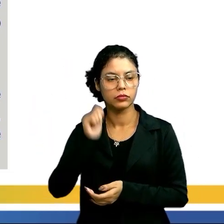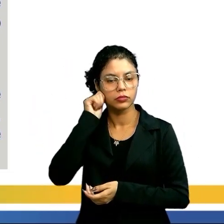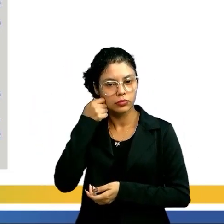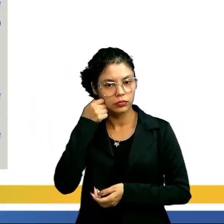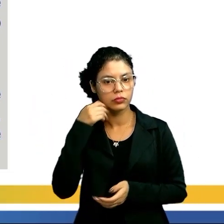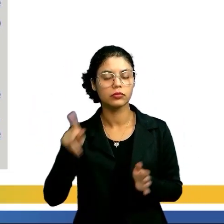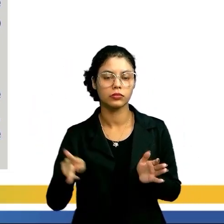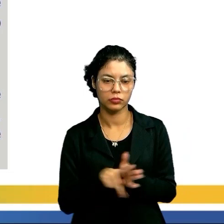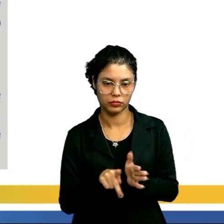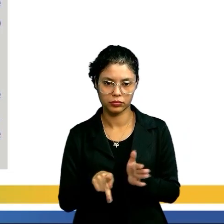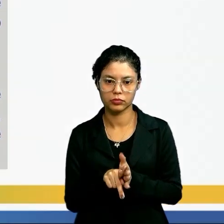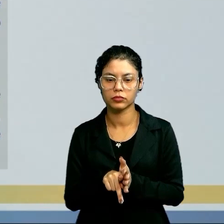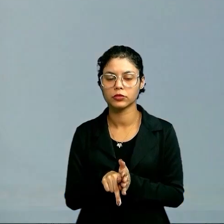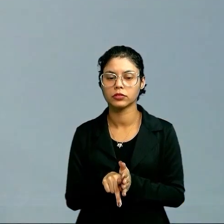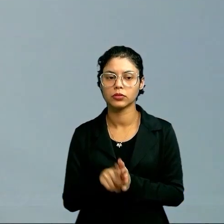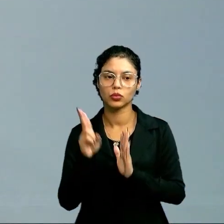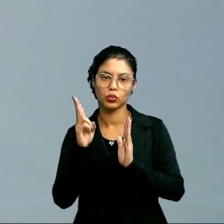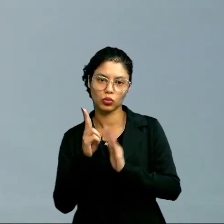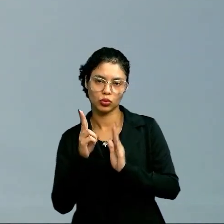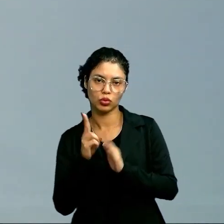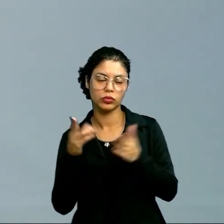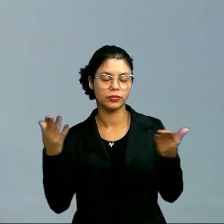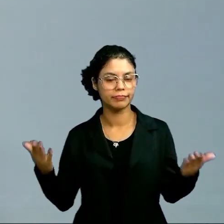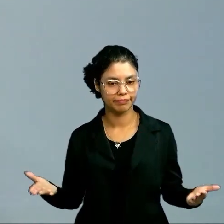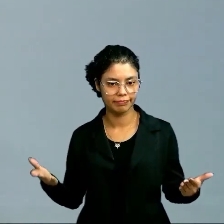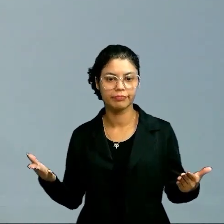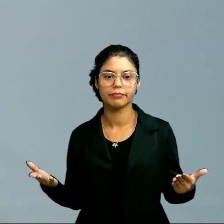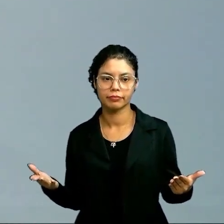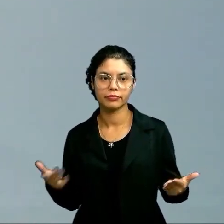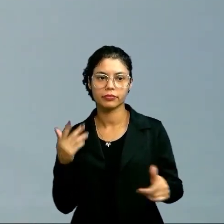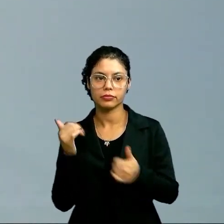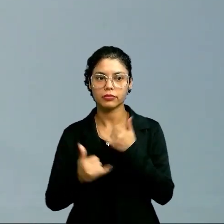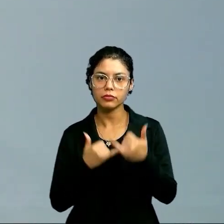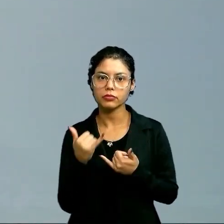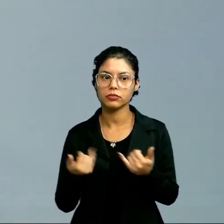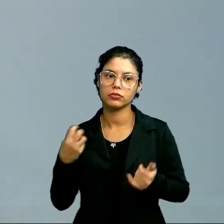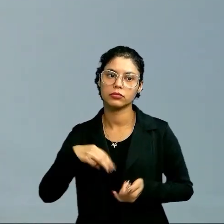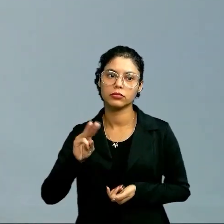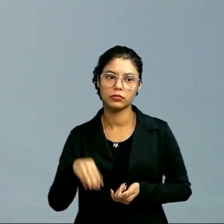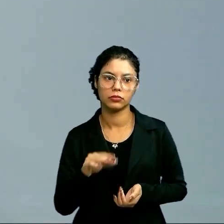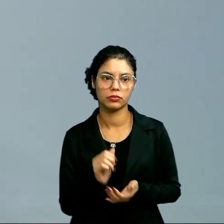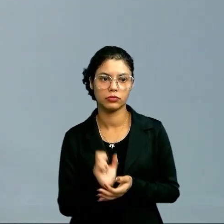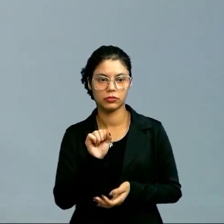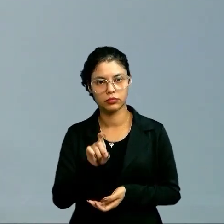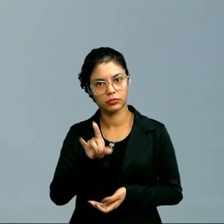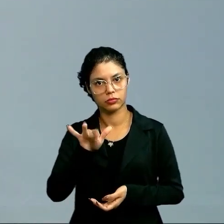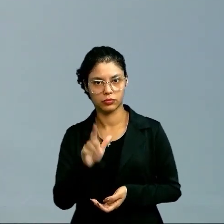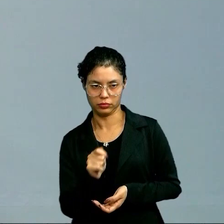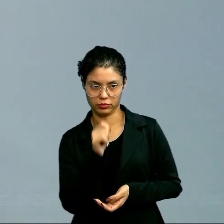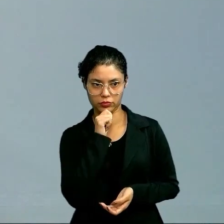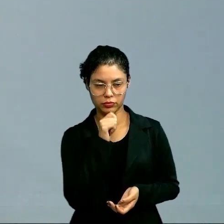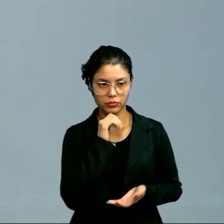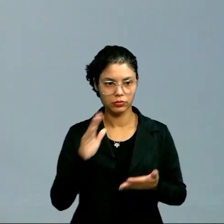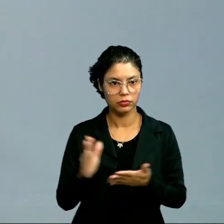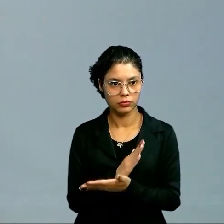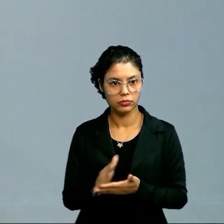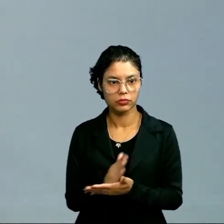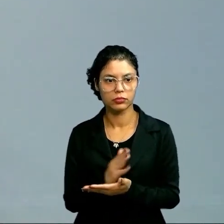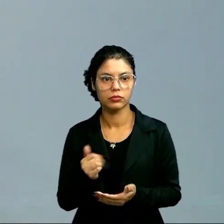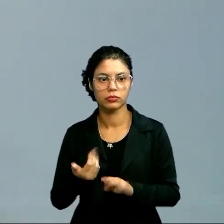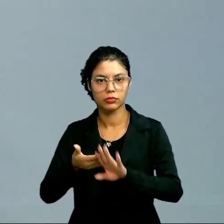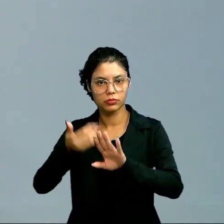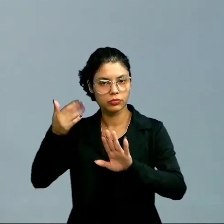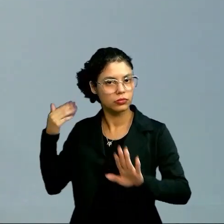e indígenas. Eu costumo muitas vezes dizer na brincadeira que quem tem Silva no nome tem algum